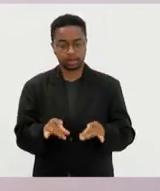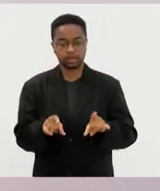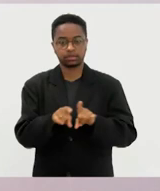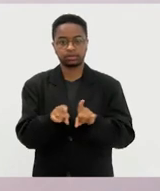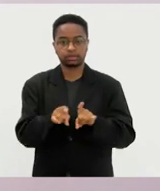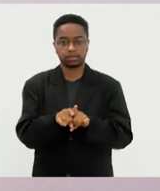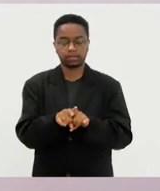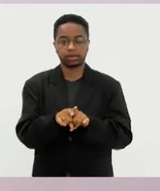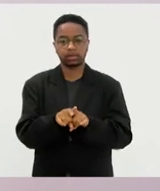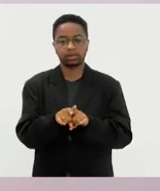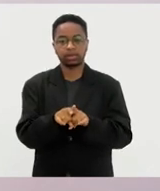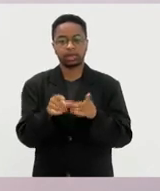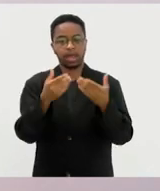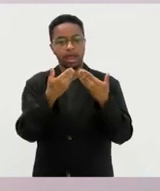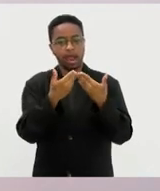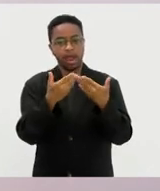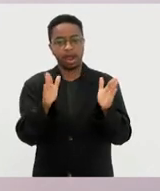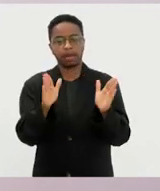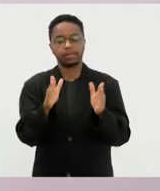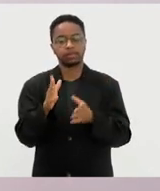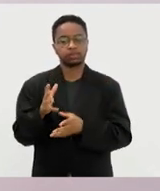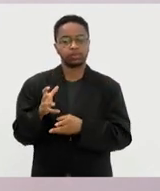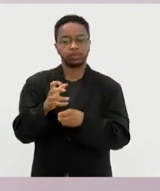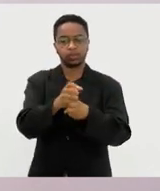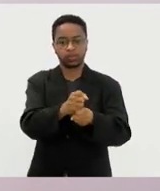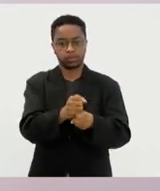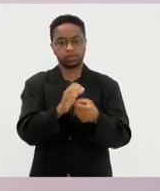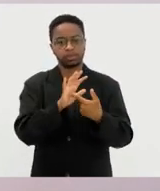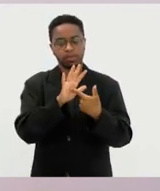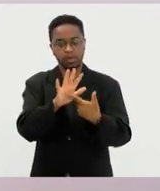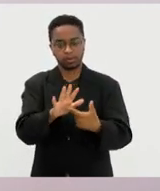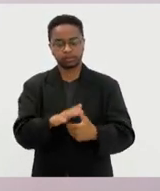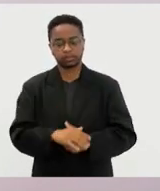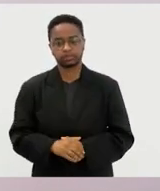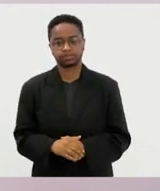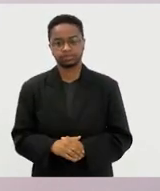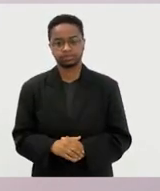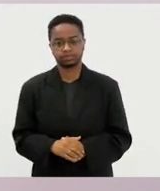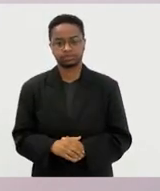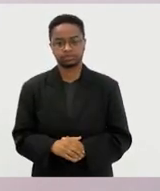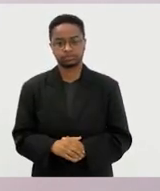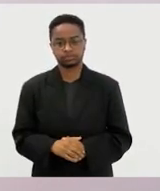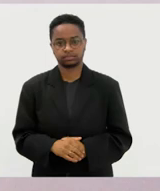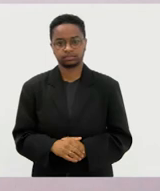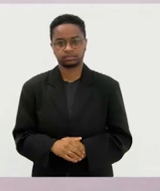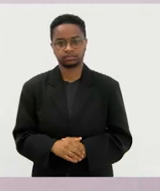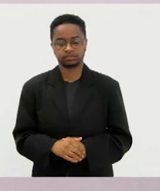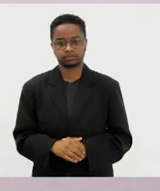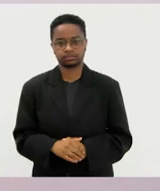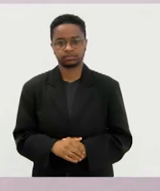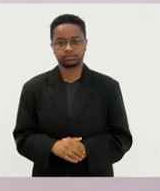dessas contas. nós temos aqui